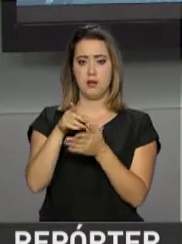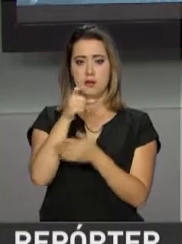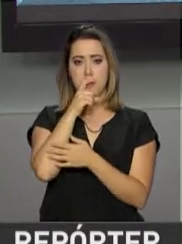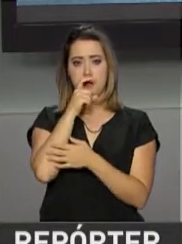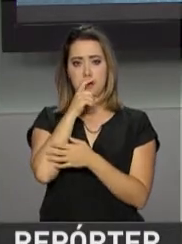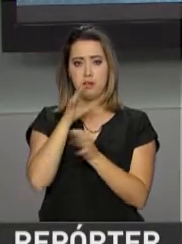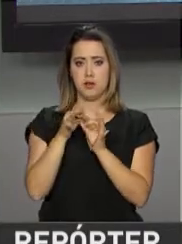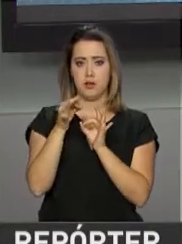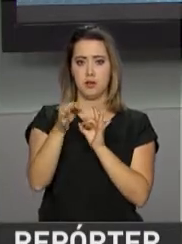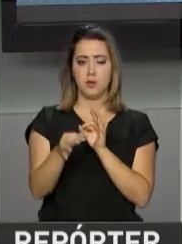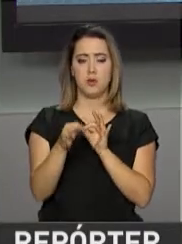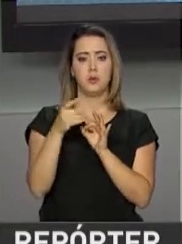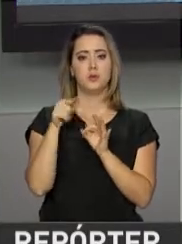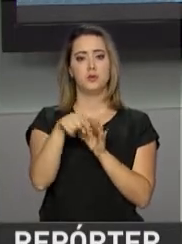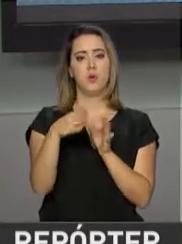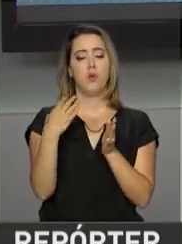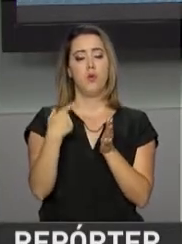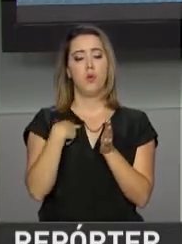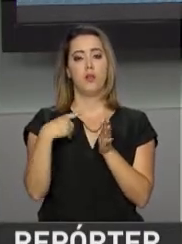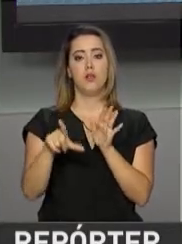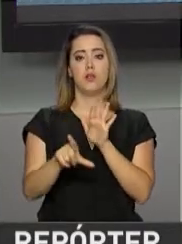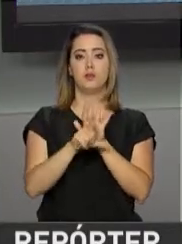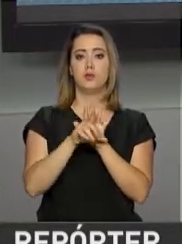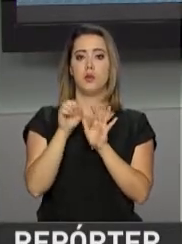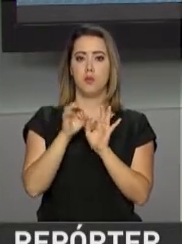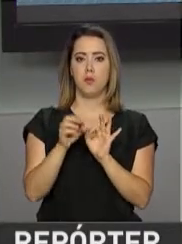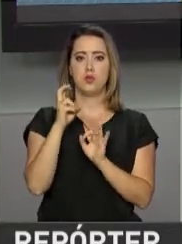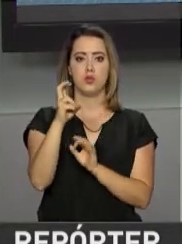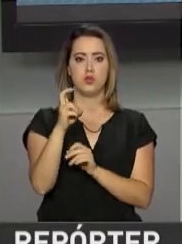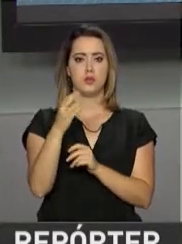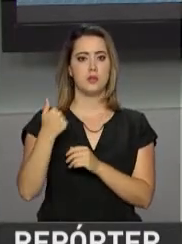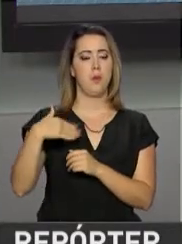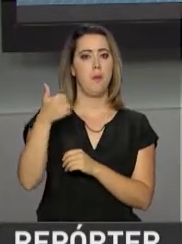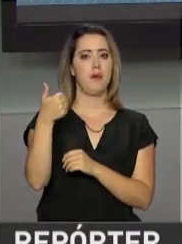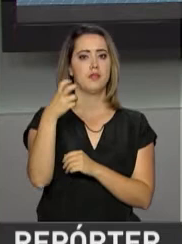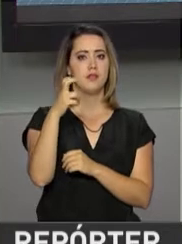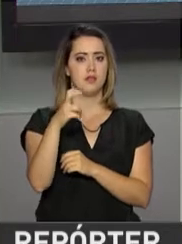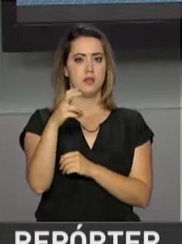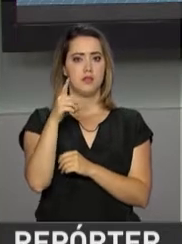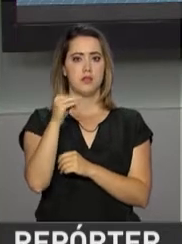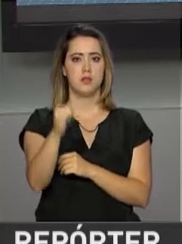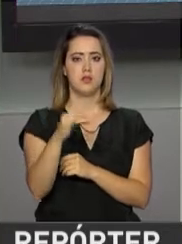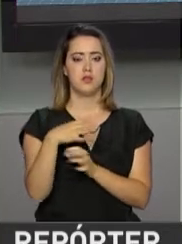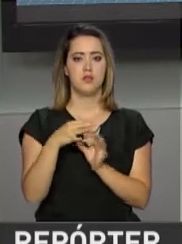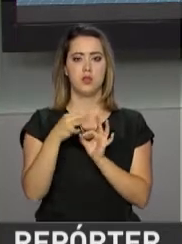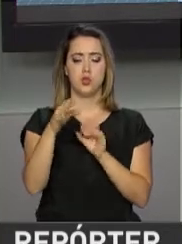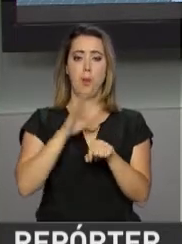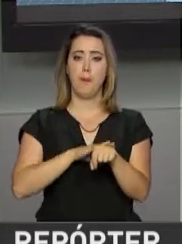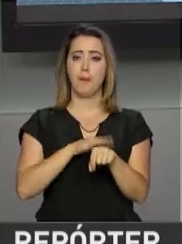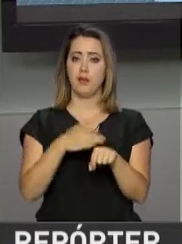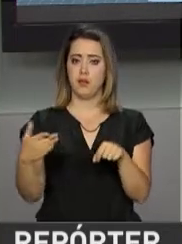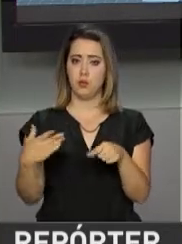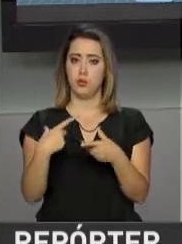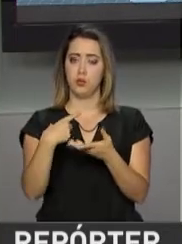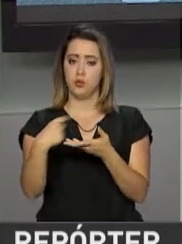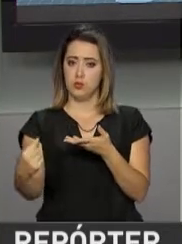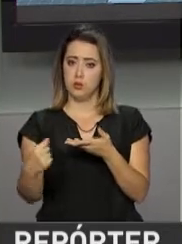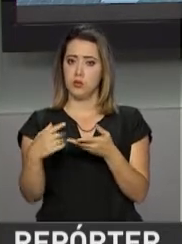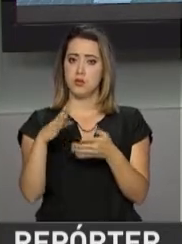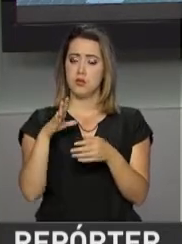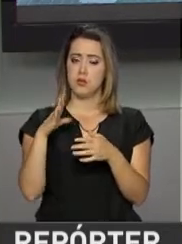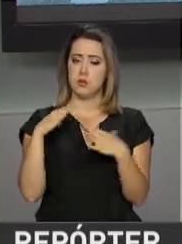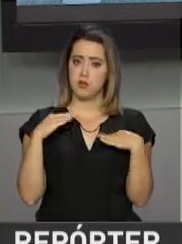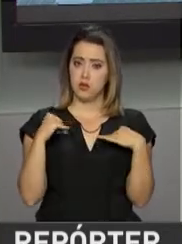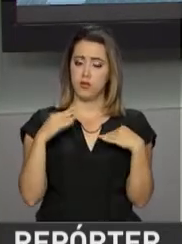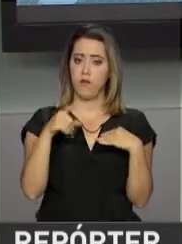marco legal da primeira infância os pais podem prorrogar de 5 para mais 15 dias o período de licença paternidade basta comprovar